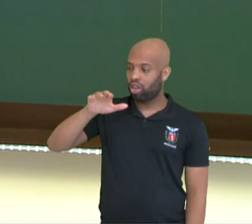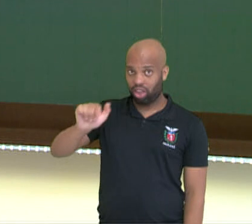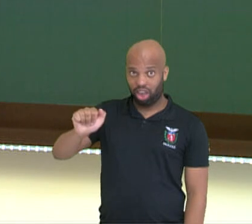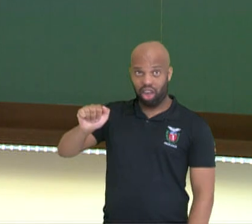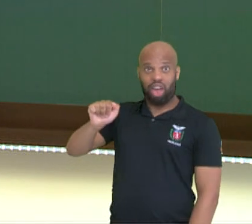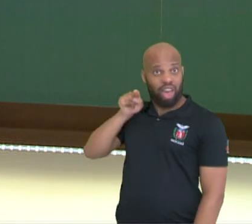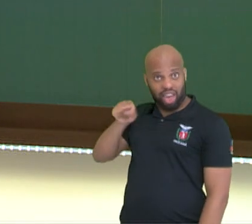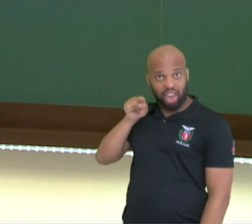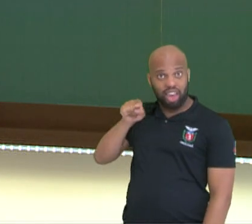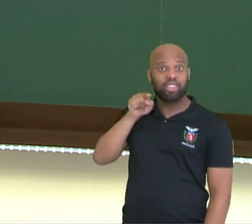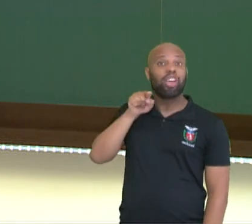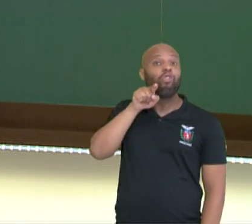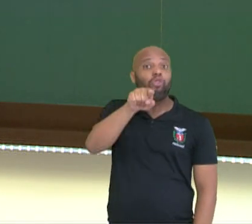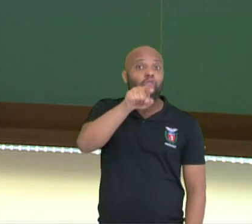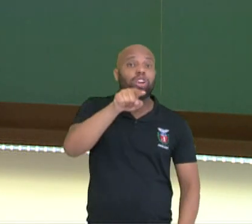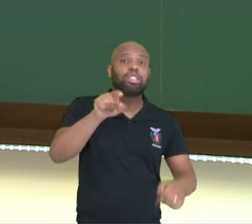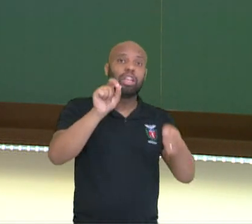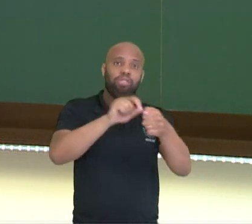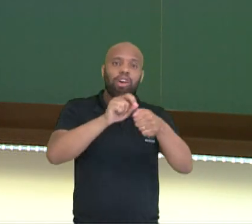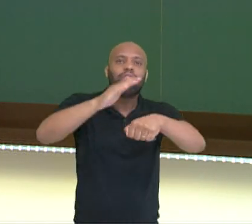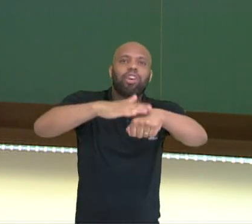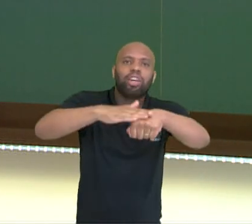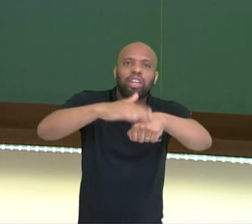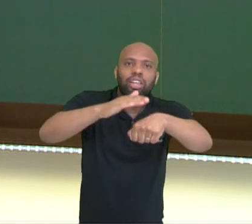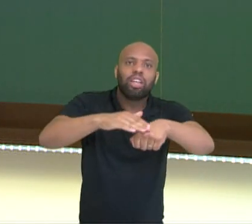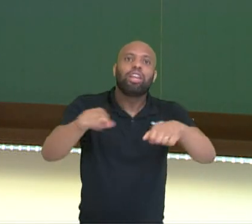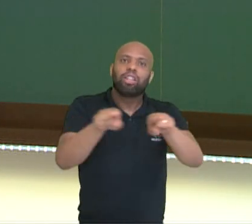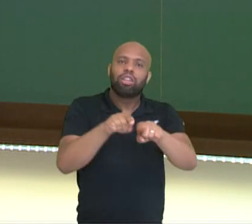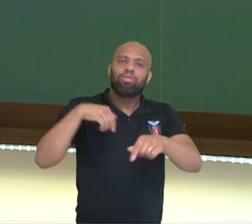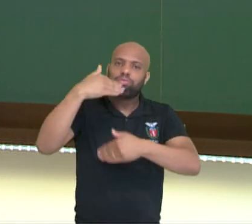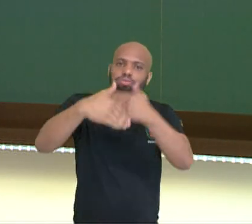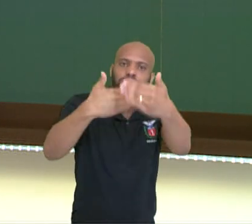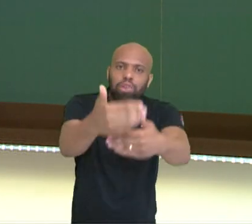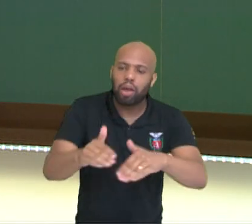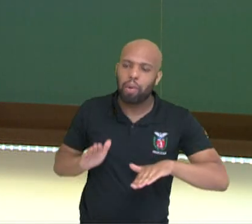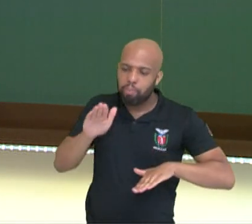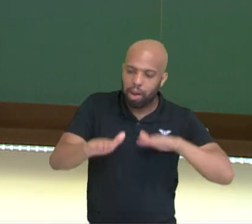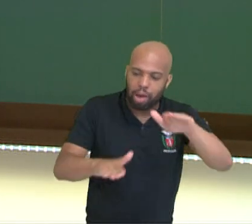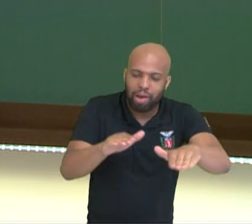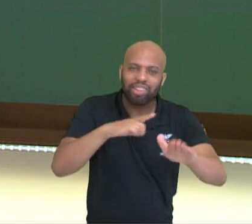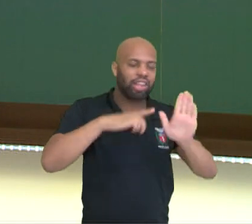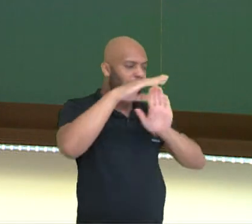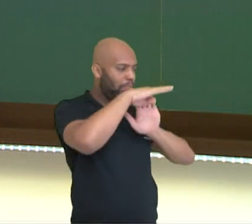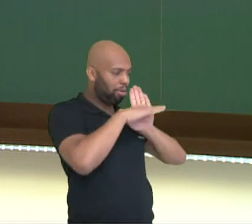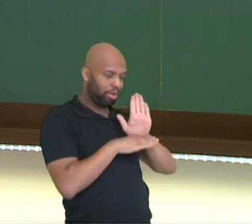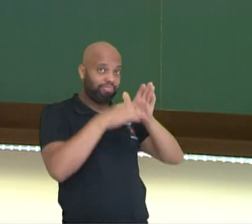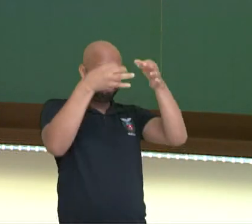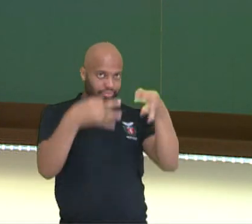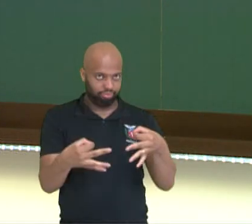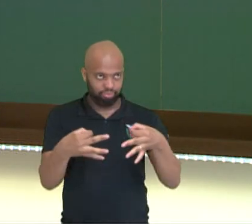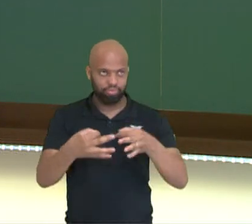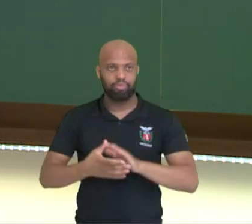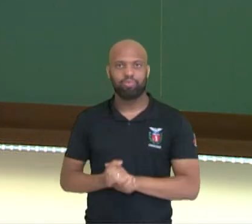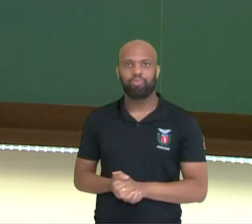daí, terá uma resolução positiva, negativa, inusitada? Como vai ser?